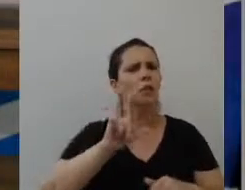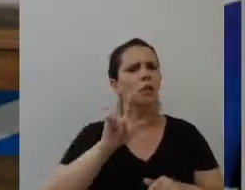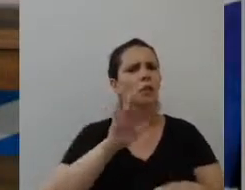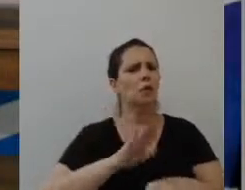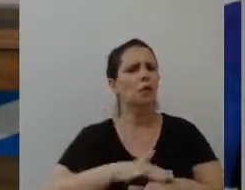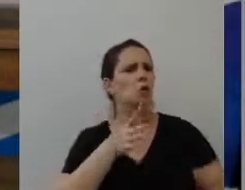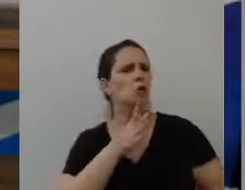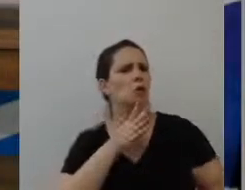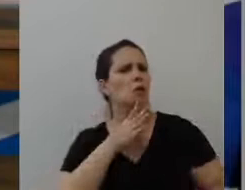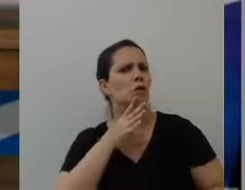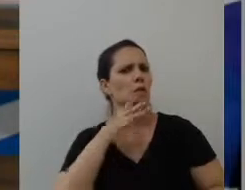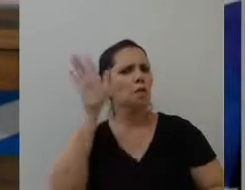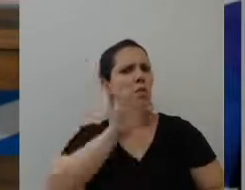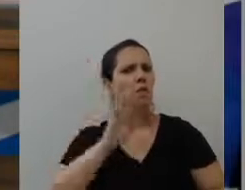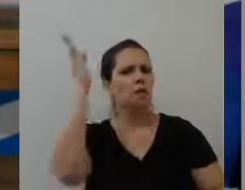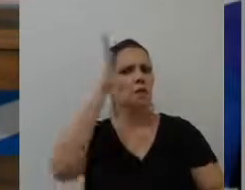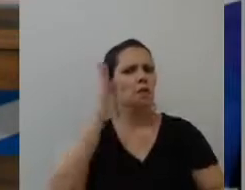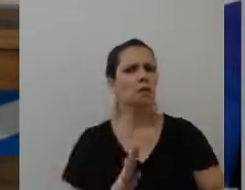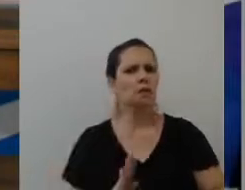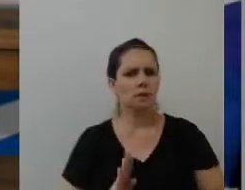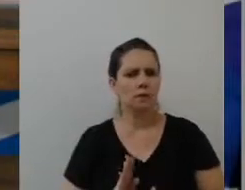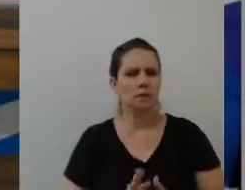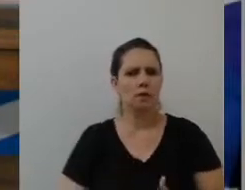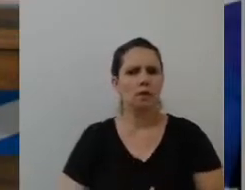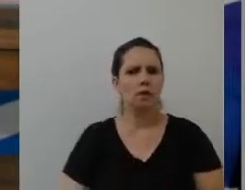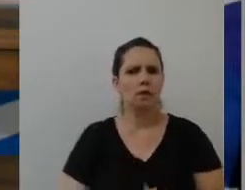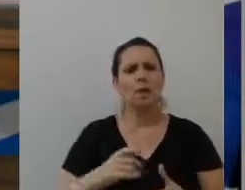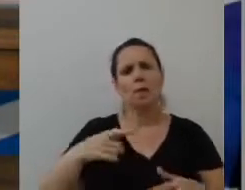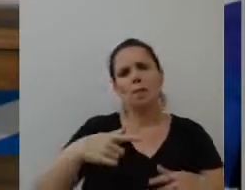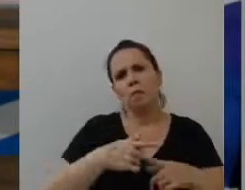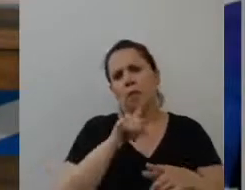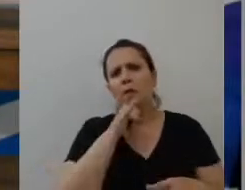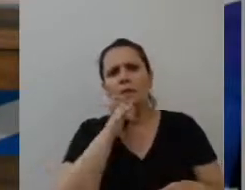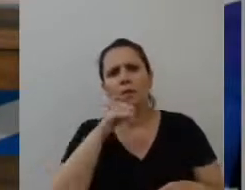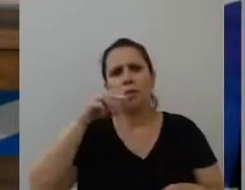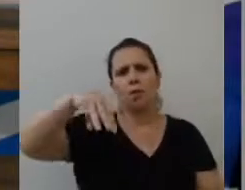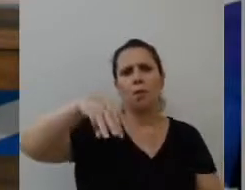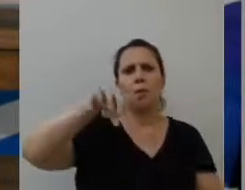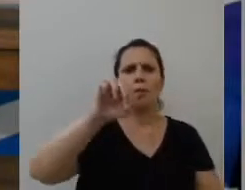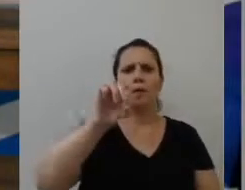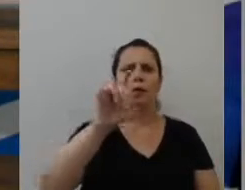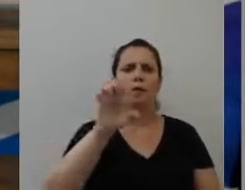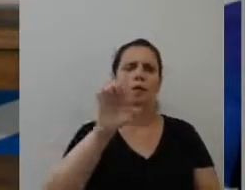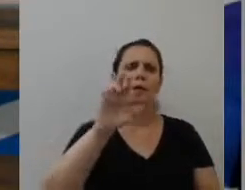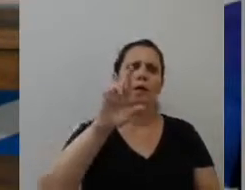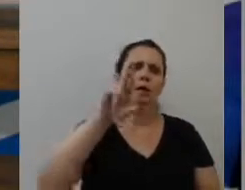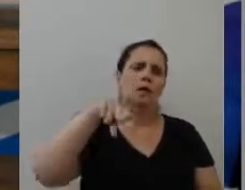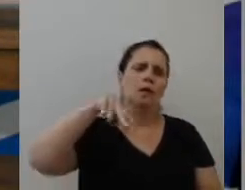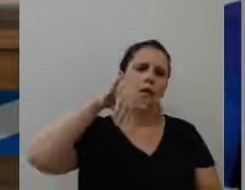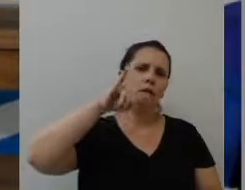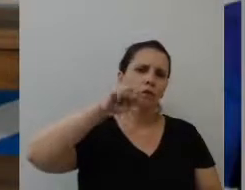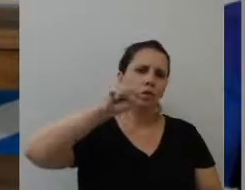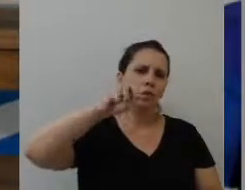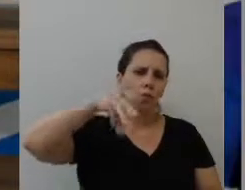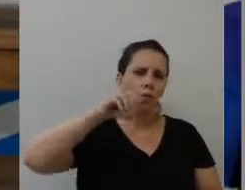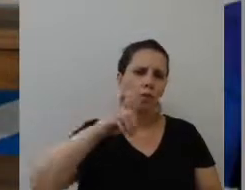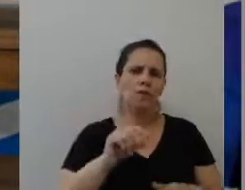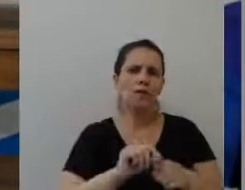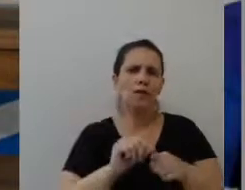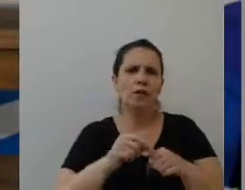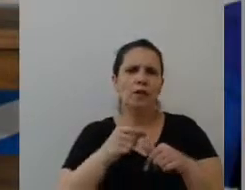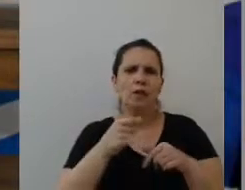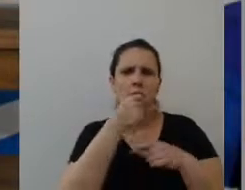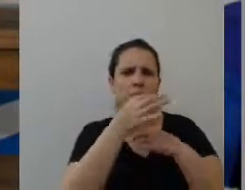talvez mais parodiados de nossa literatura. O modernismo mesmo vai fazer várias críticas em relação a esse texto, mas como a gente está hoje na aula